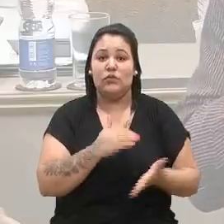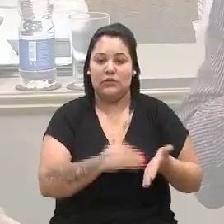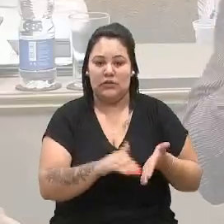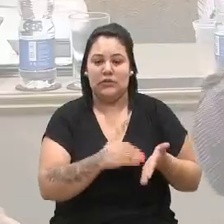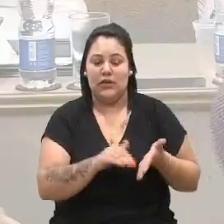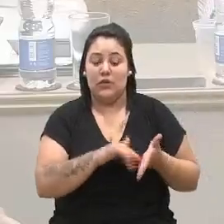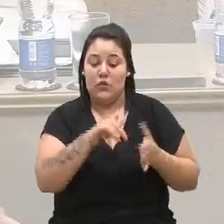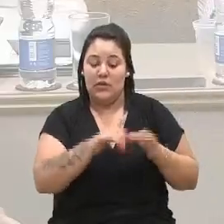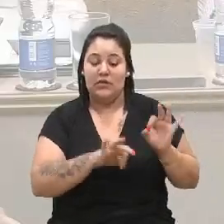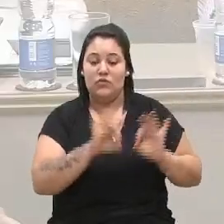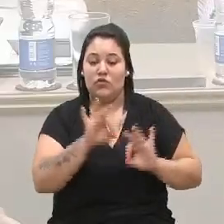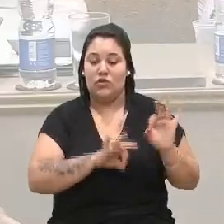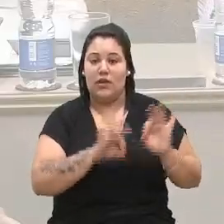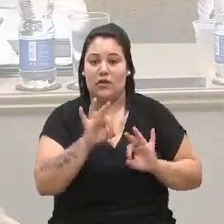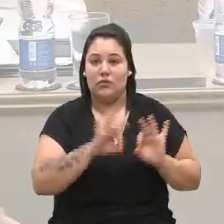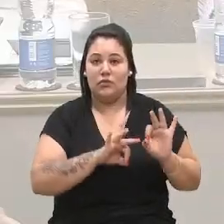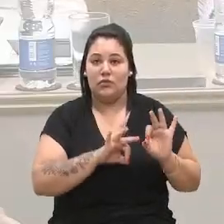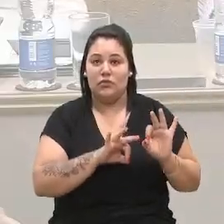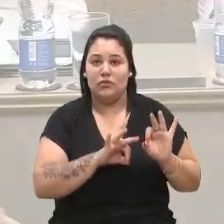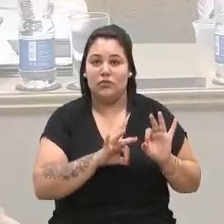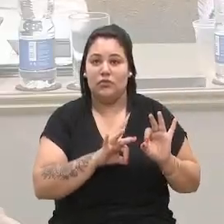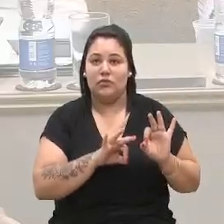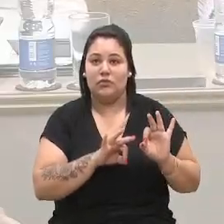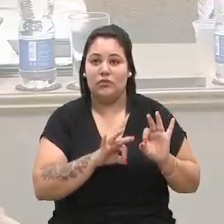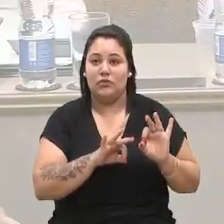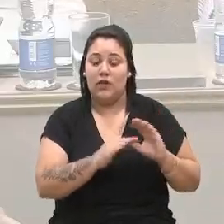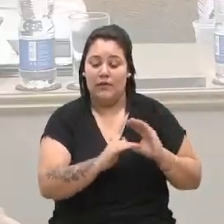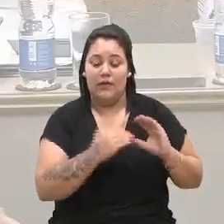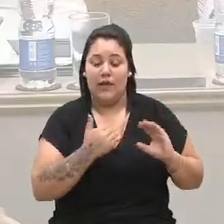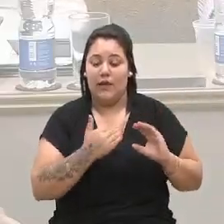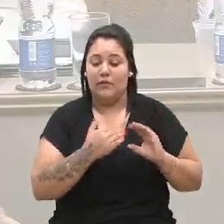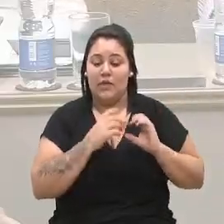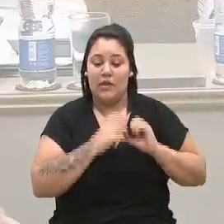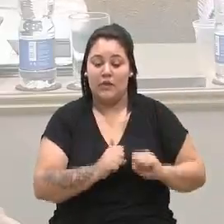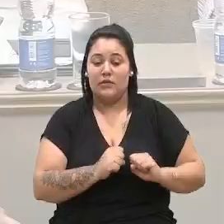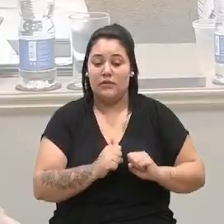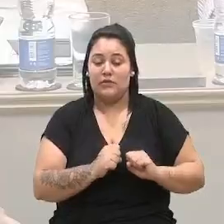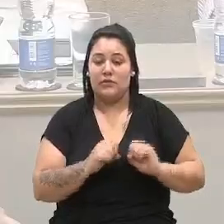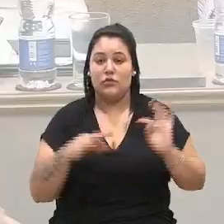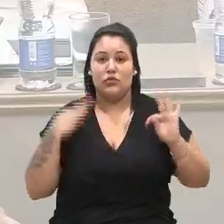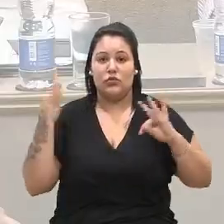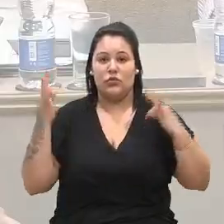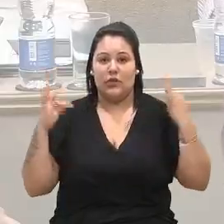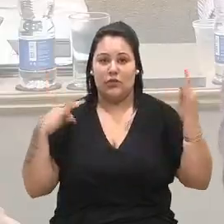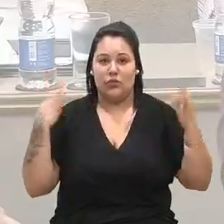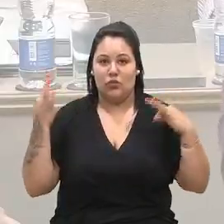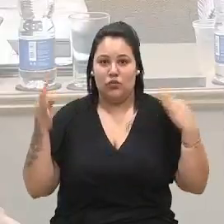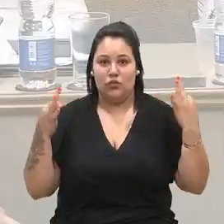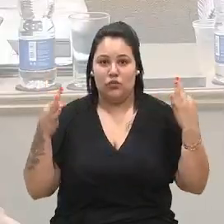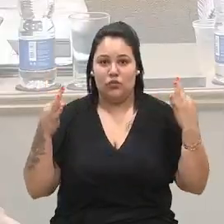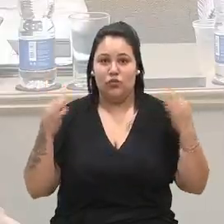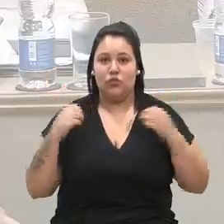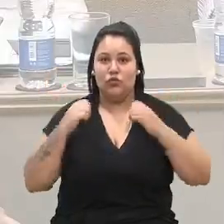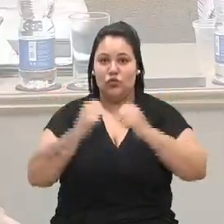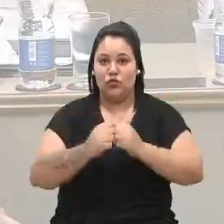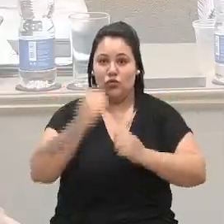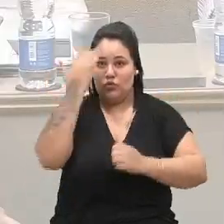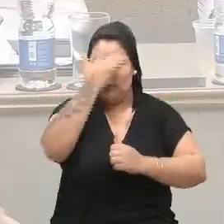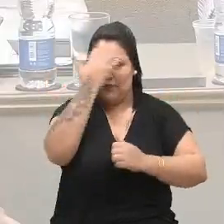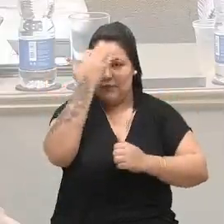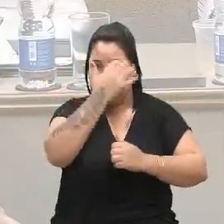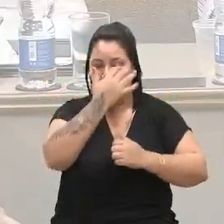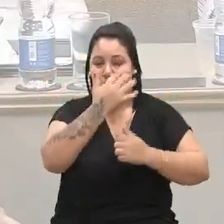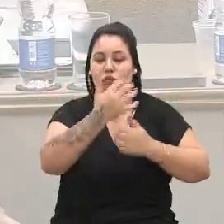esse projeto encaminhado pela Secretaria do Turismo e o prefeito junto, o executivo